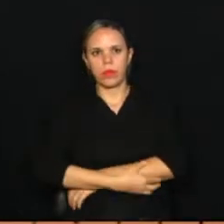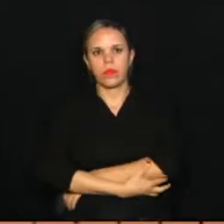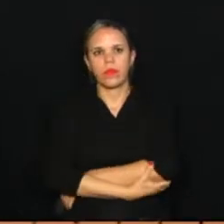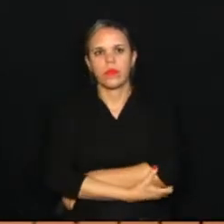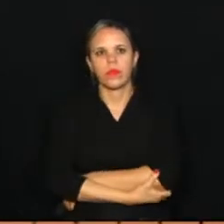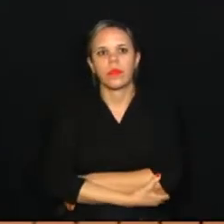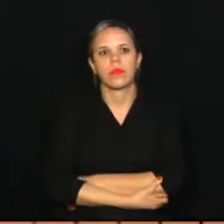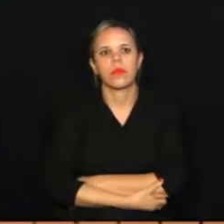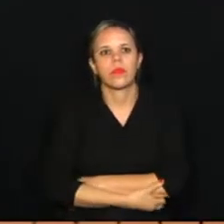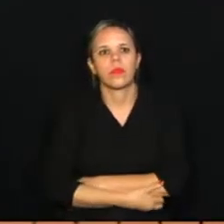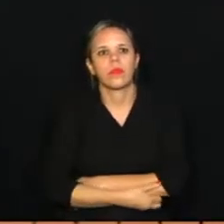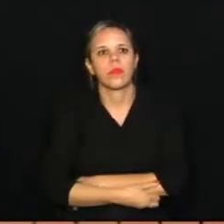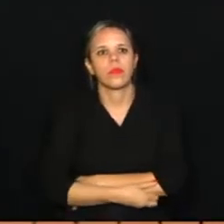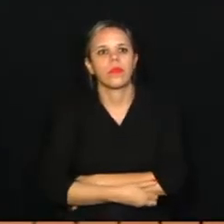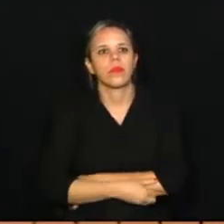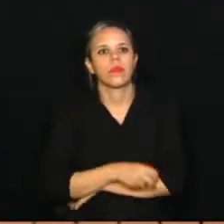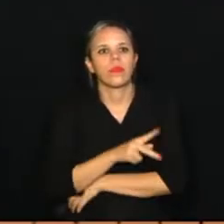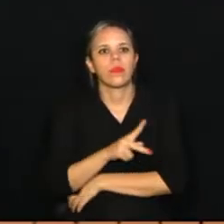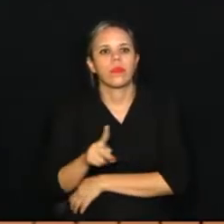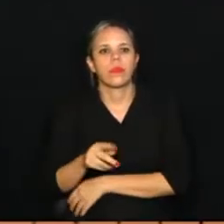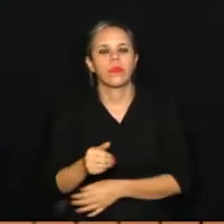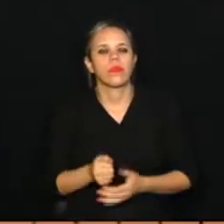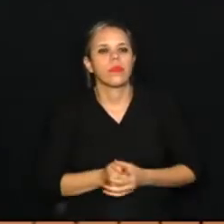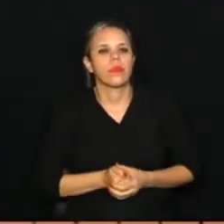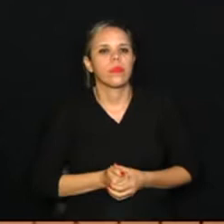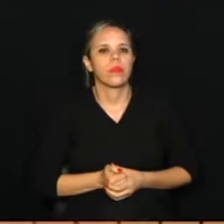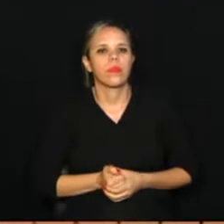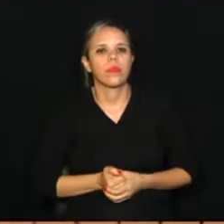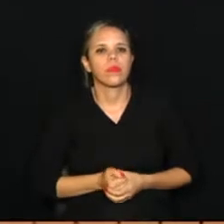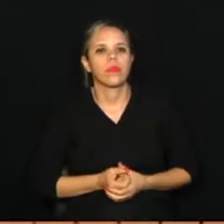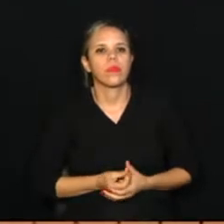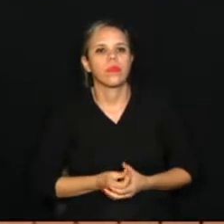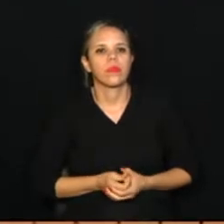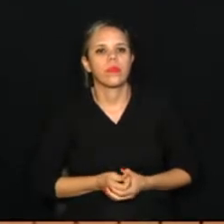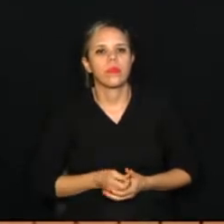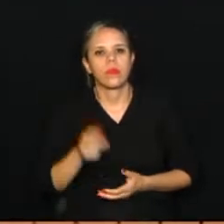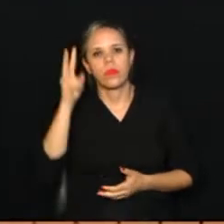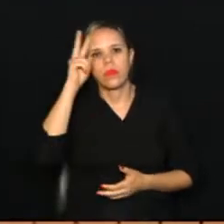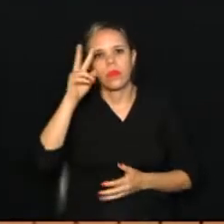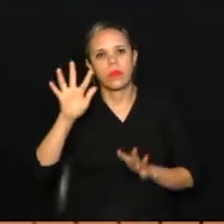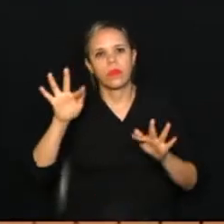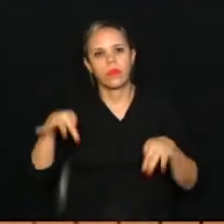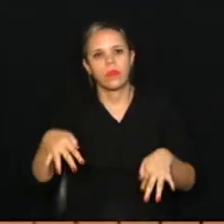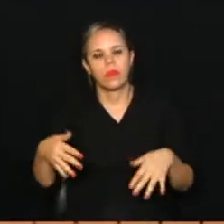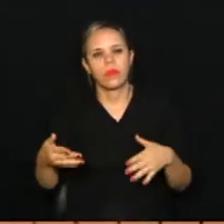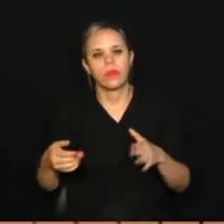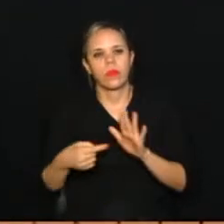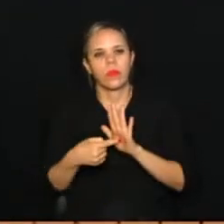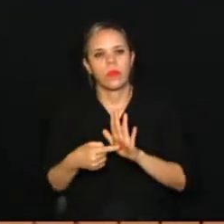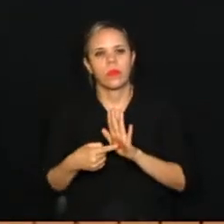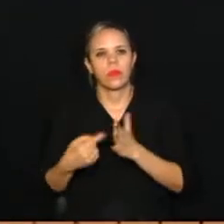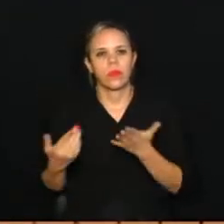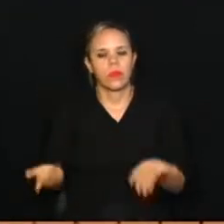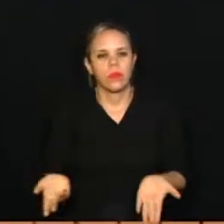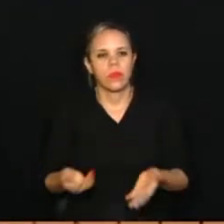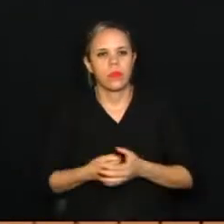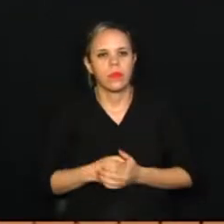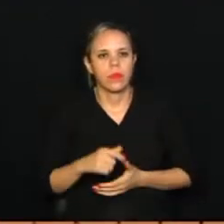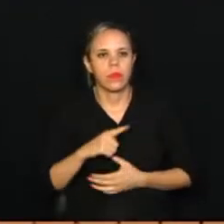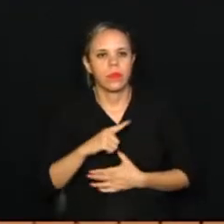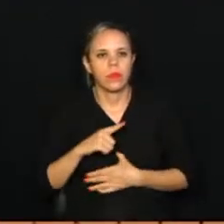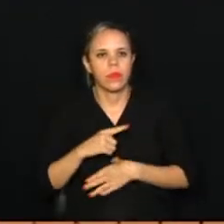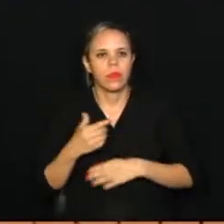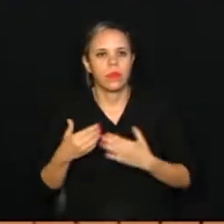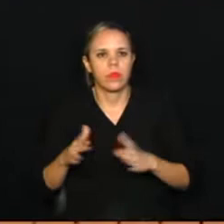da sua presença, presidente. Então, lembrando que no final da exposição, teremos